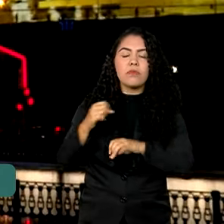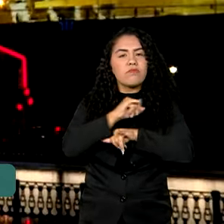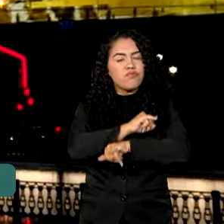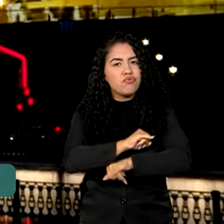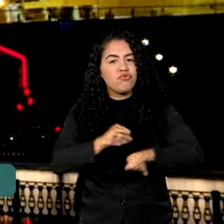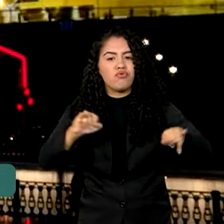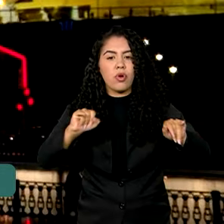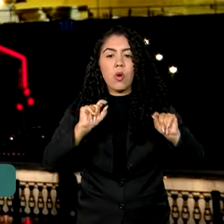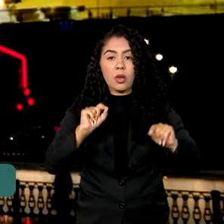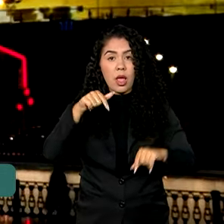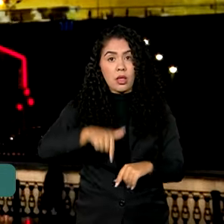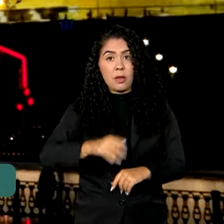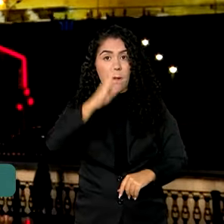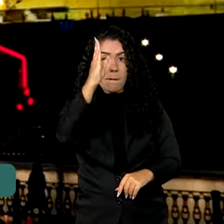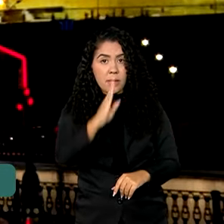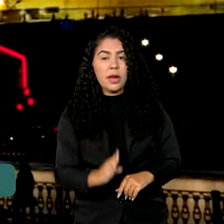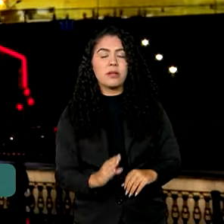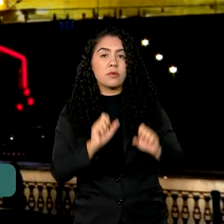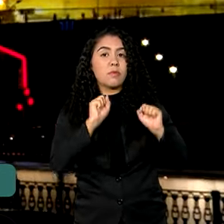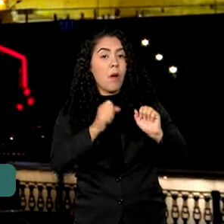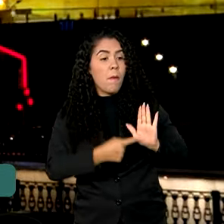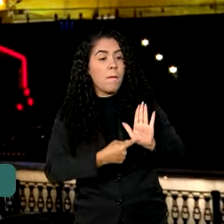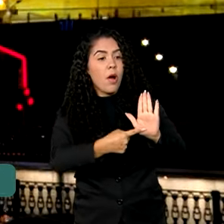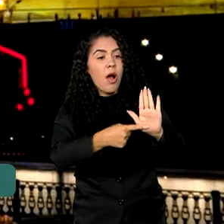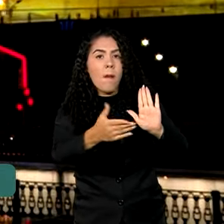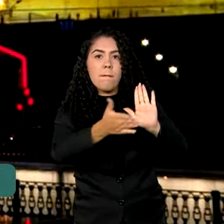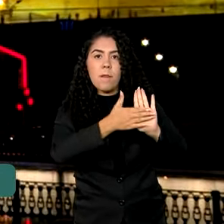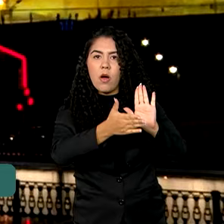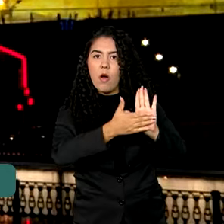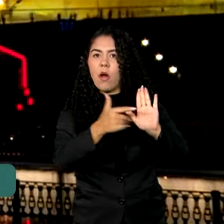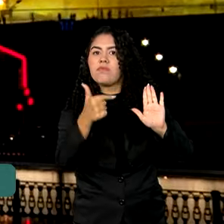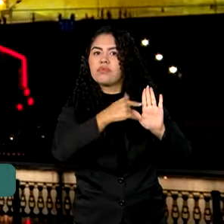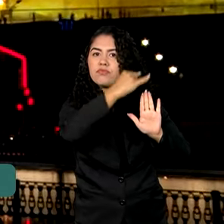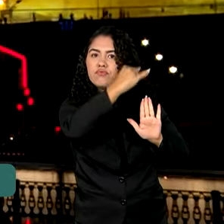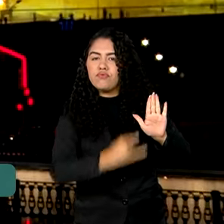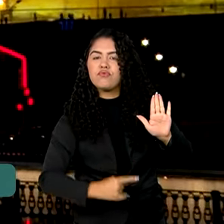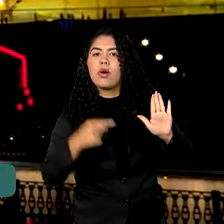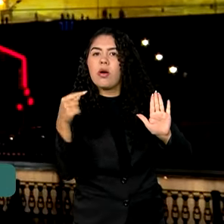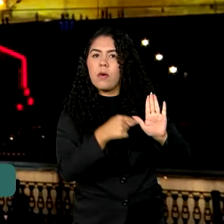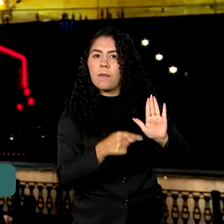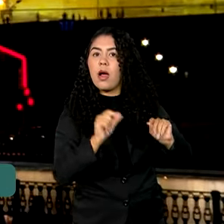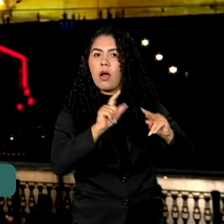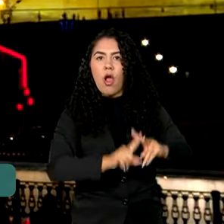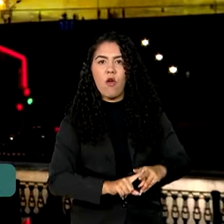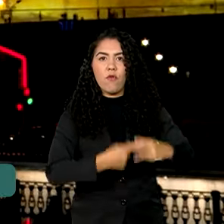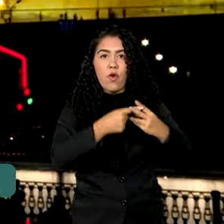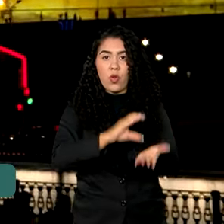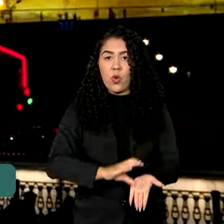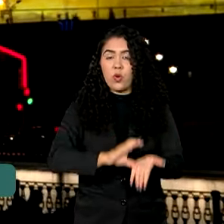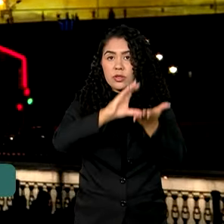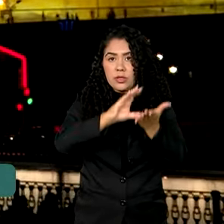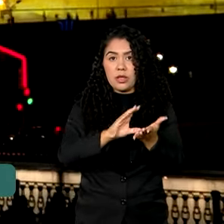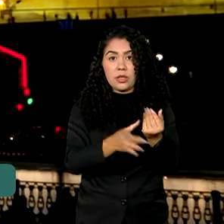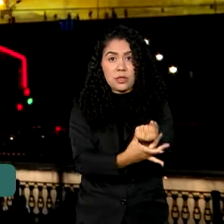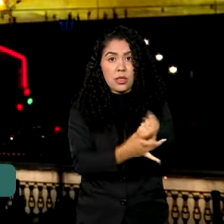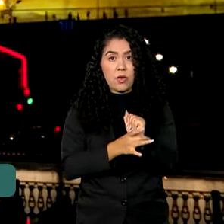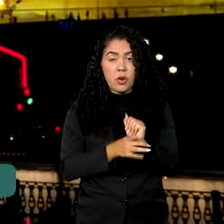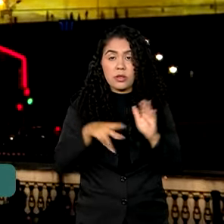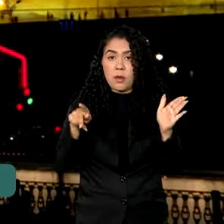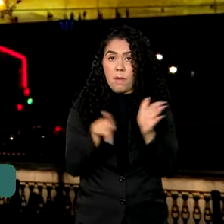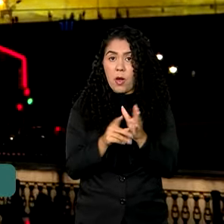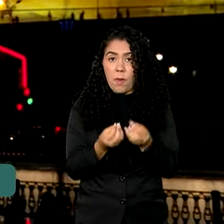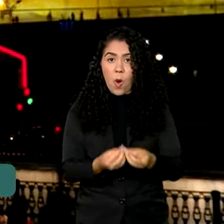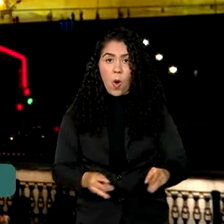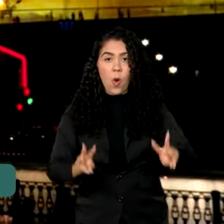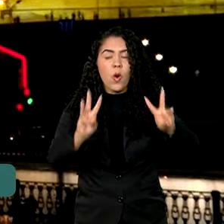anunciou que o Brasil deve apresentar uma proposta formal para a reformulação do Conselho de Segurança da ONU e disse